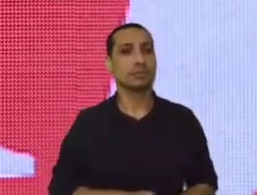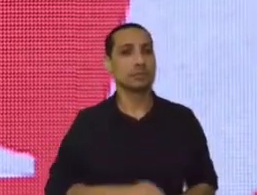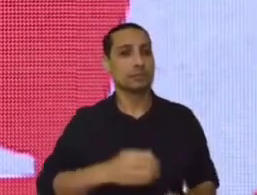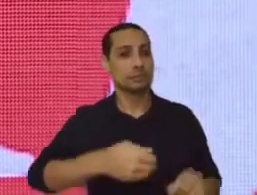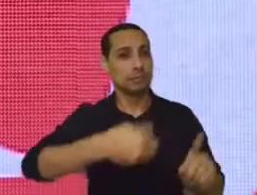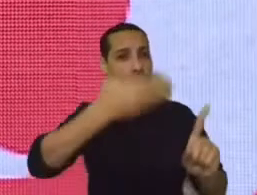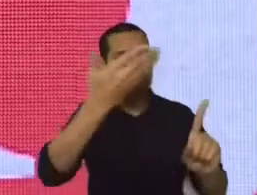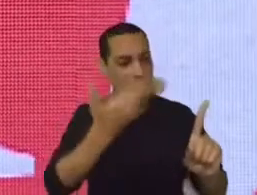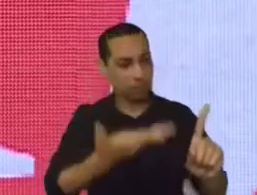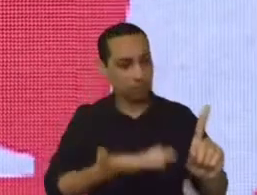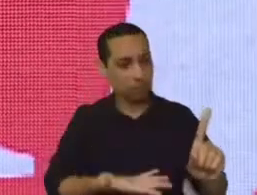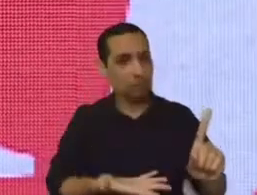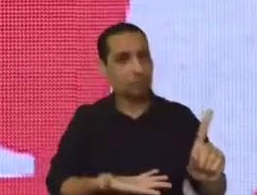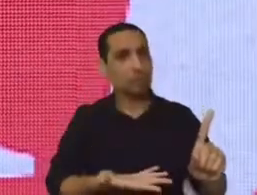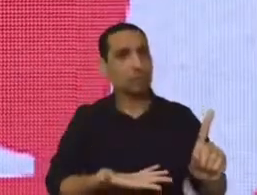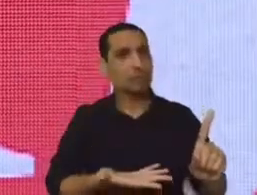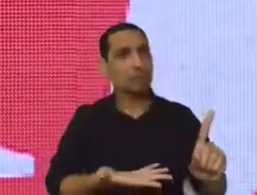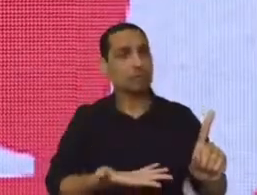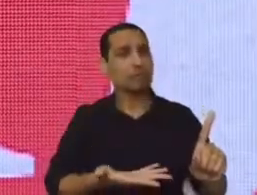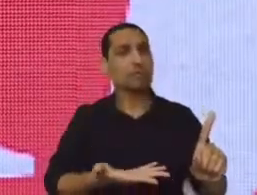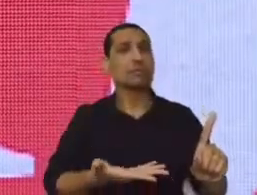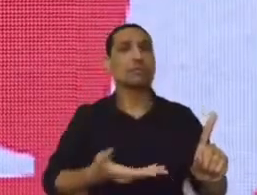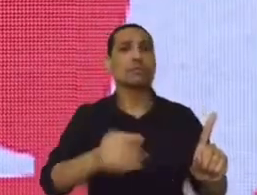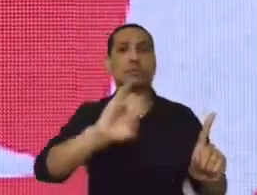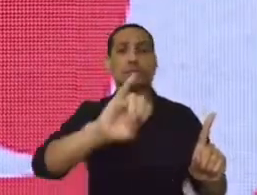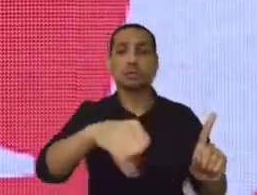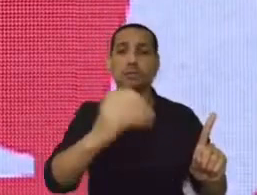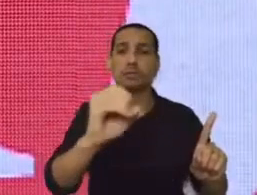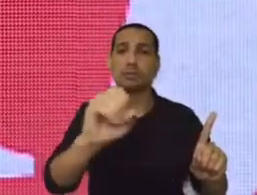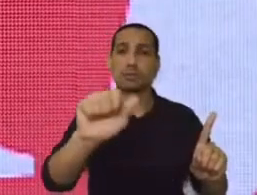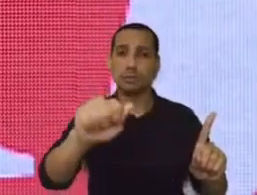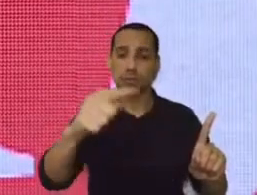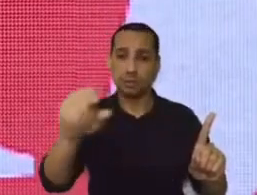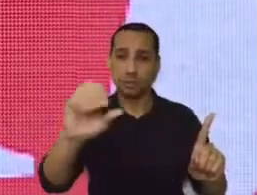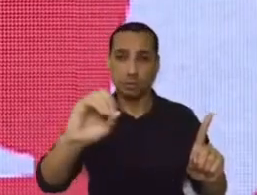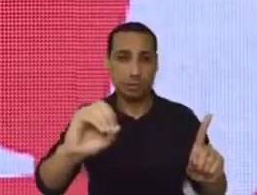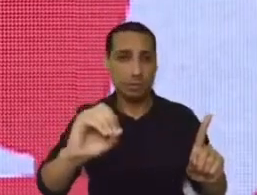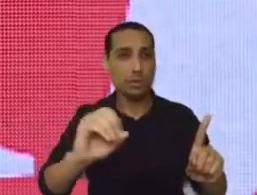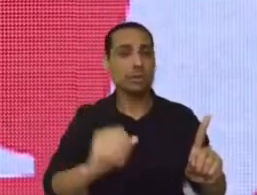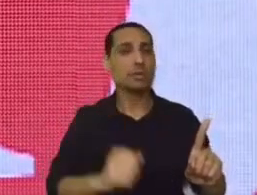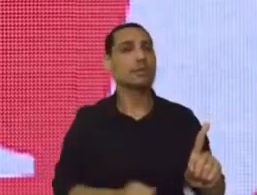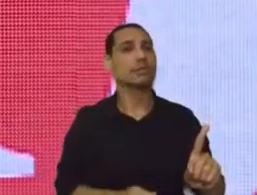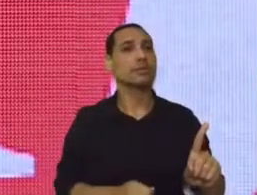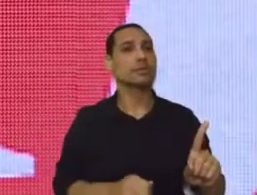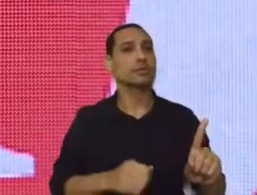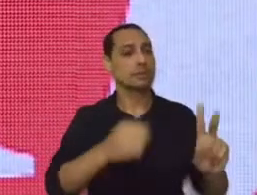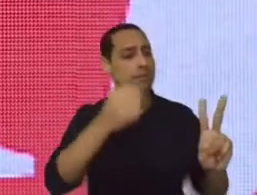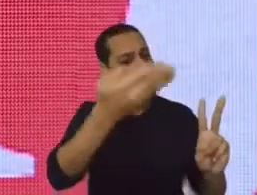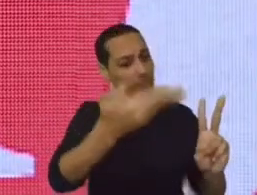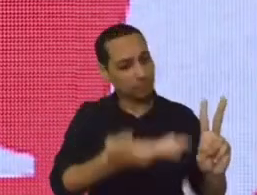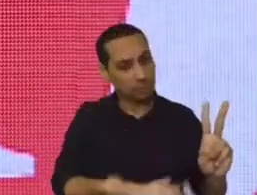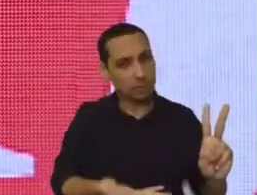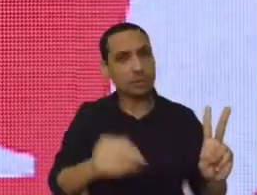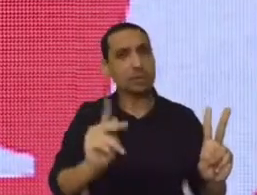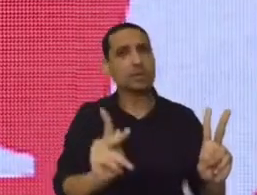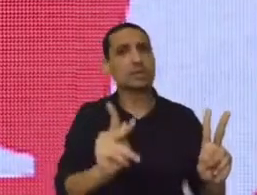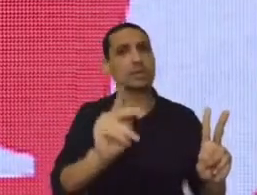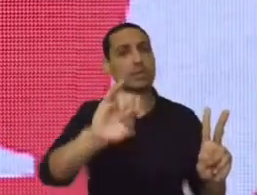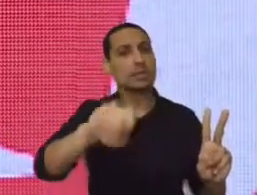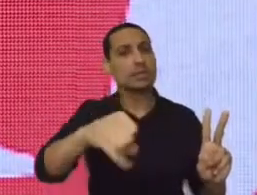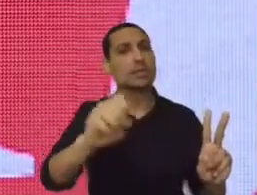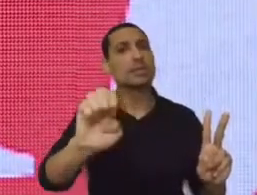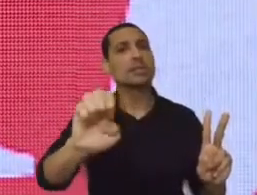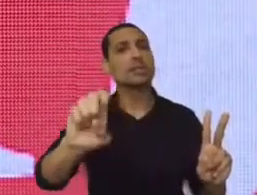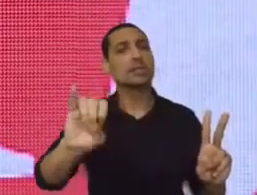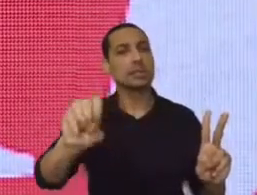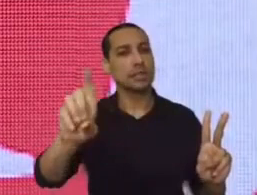João Felício e o companheiro Keldi na nossa 16ª plenária. Os dois companheiros têm toda uma trajetória de